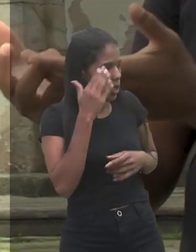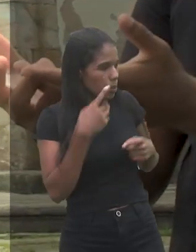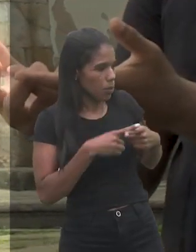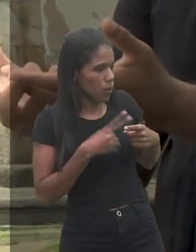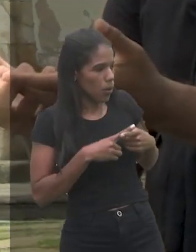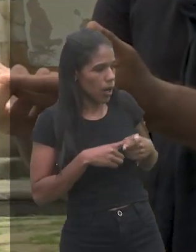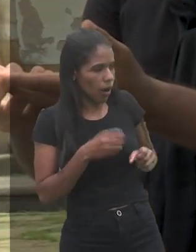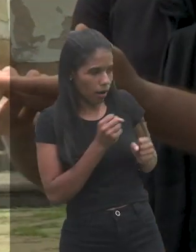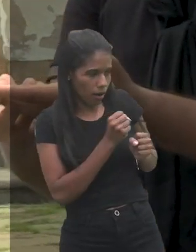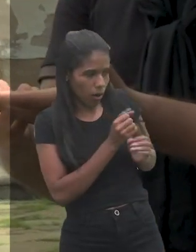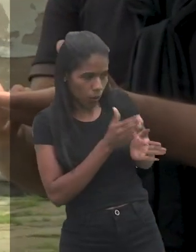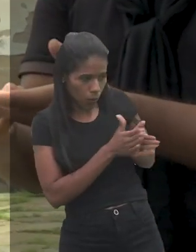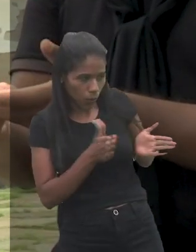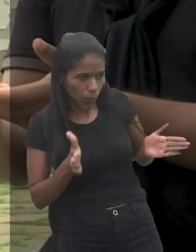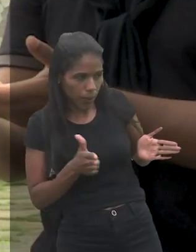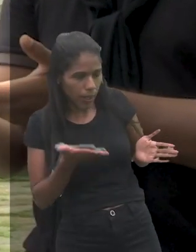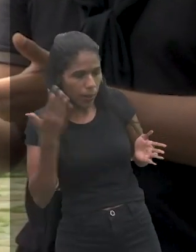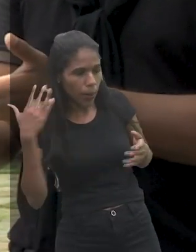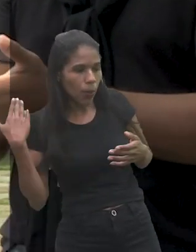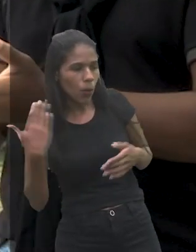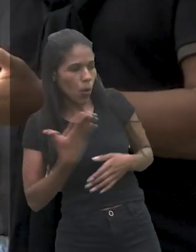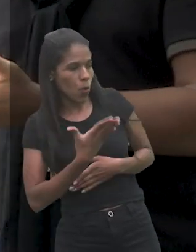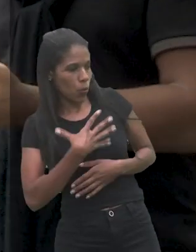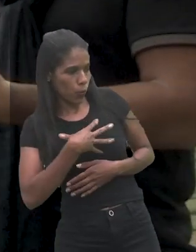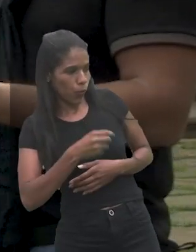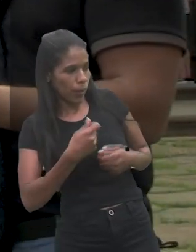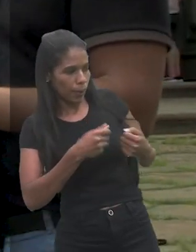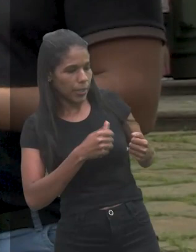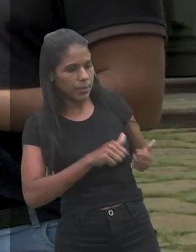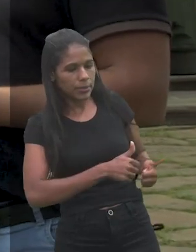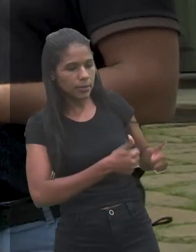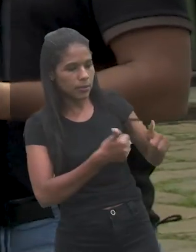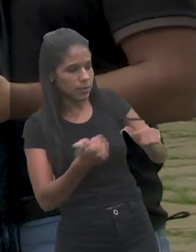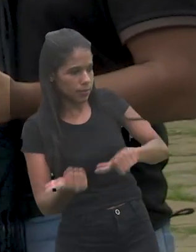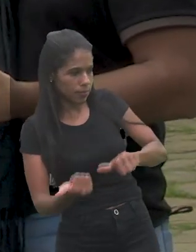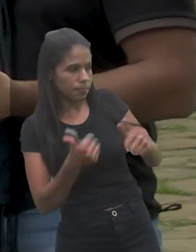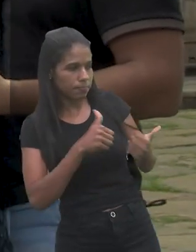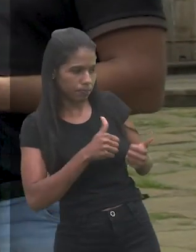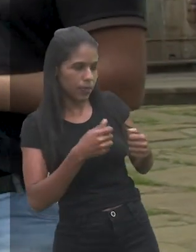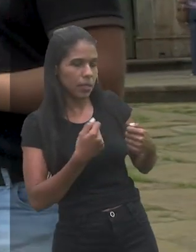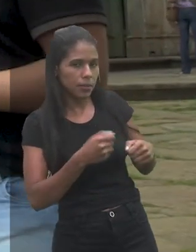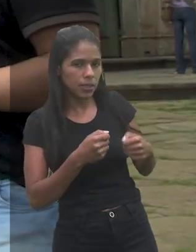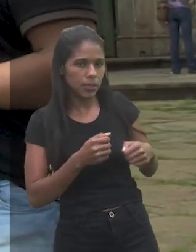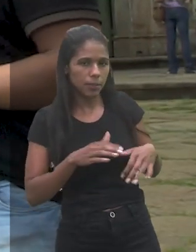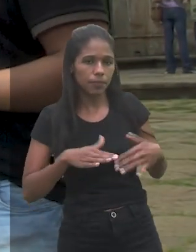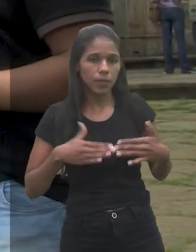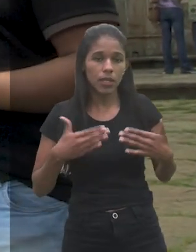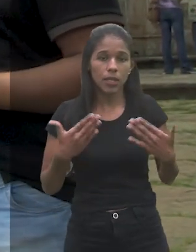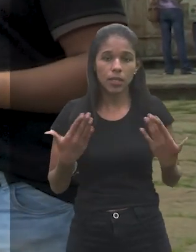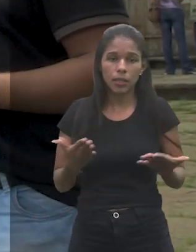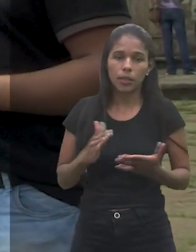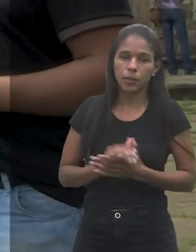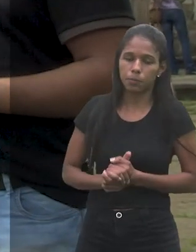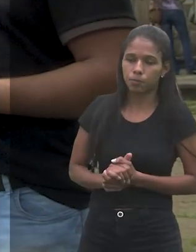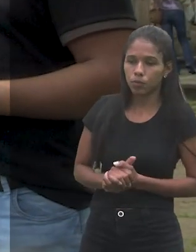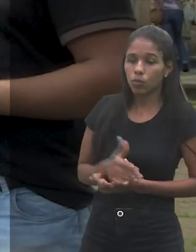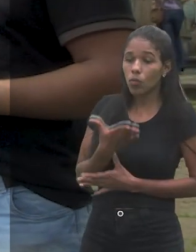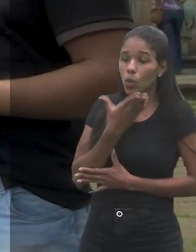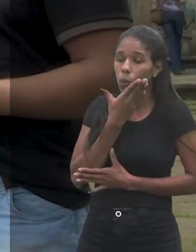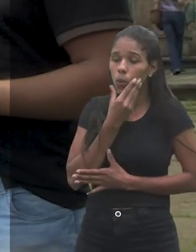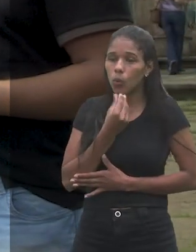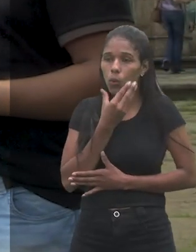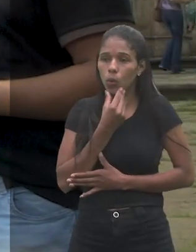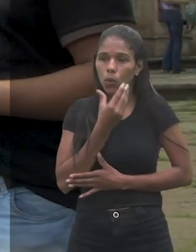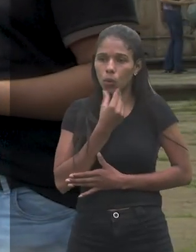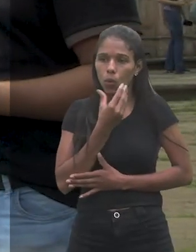poderia ser batizado, não é isso? O pai, Manuel Francisco Lisboa, tinha esposa e filho em Portugal. Quando ele chega na vila, ele ia urbanizar.